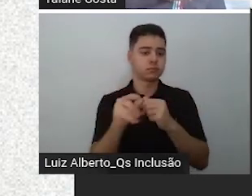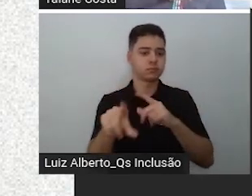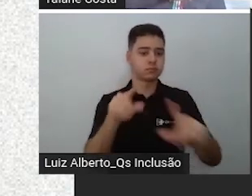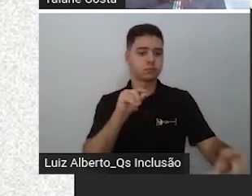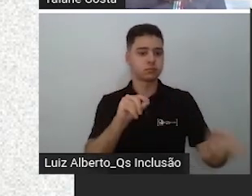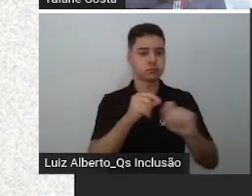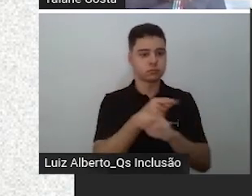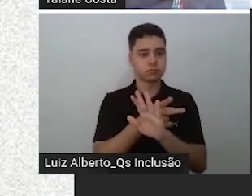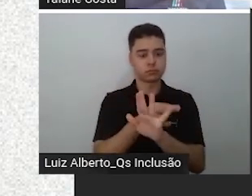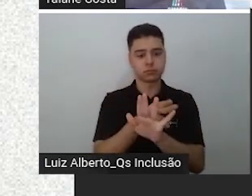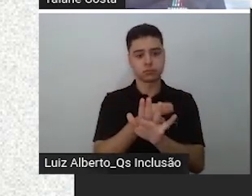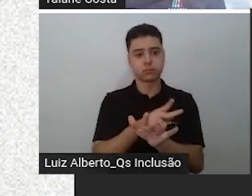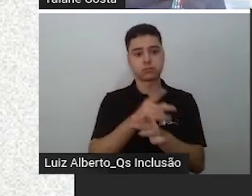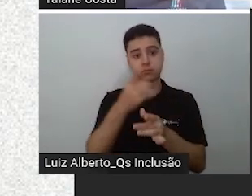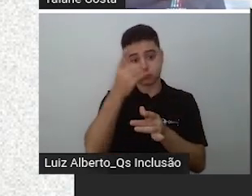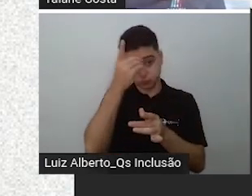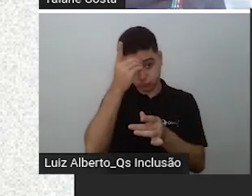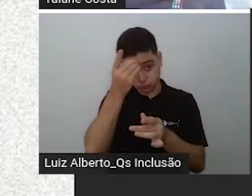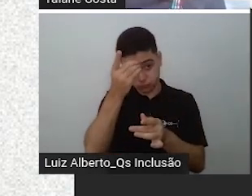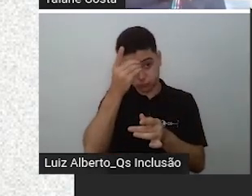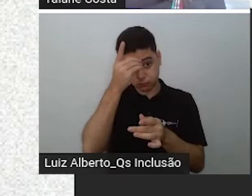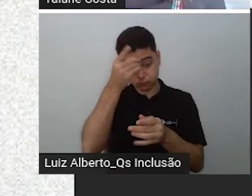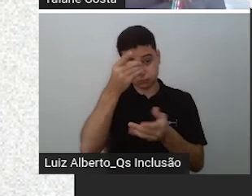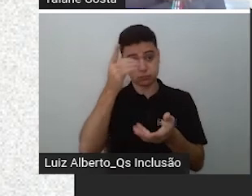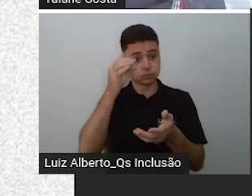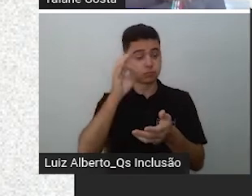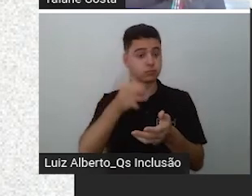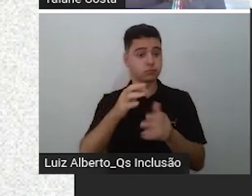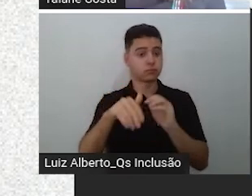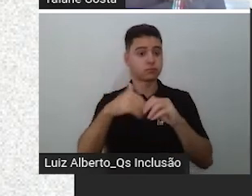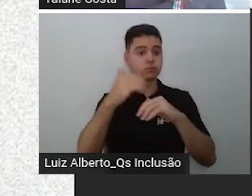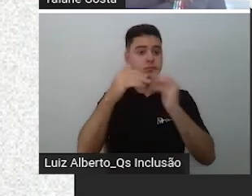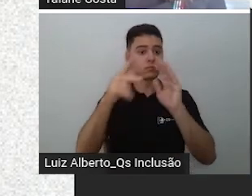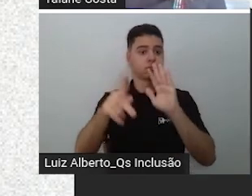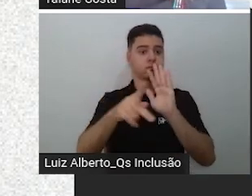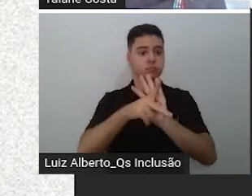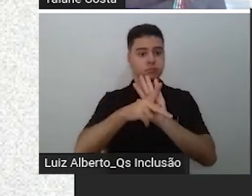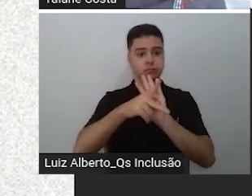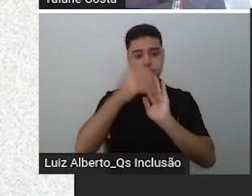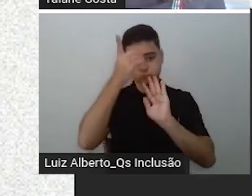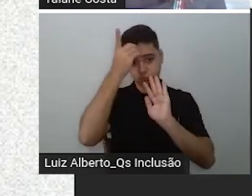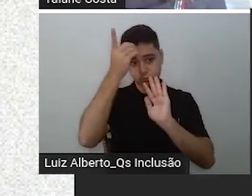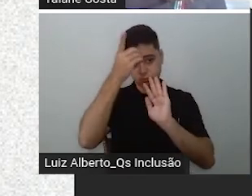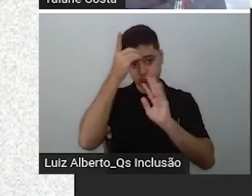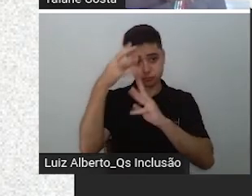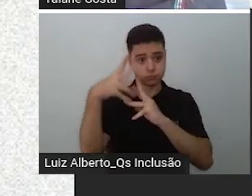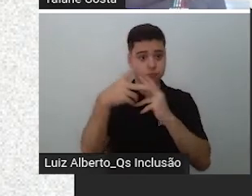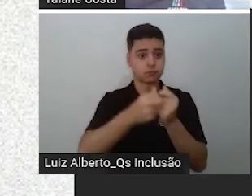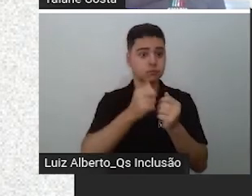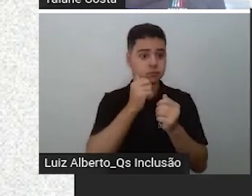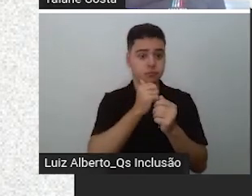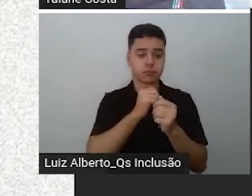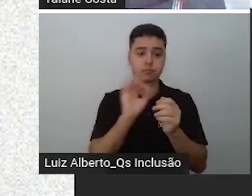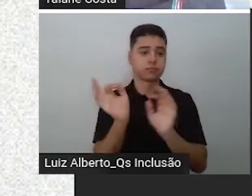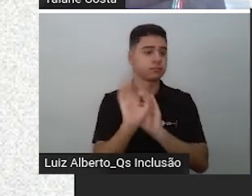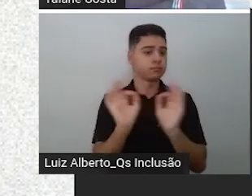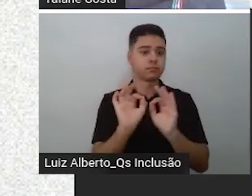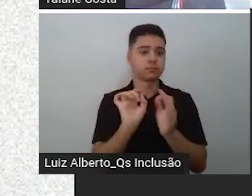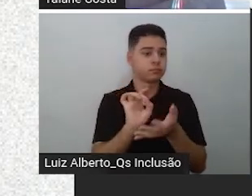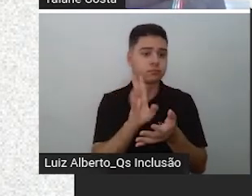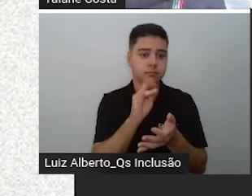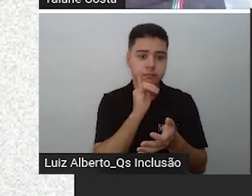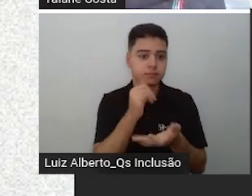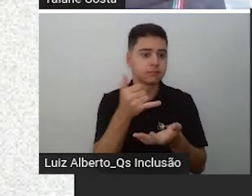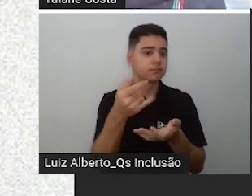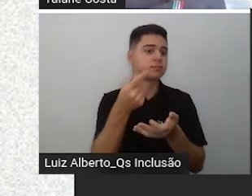decisões criativas, né, desenvolver a criatividade não só com